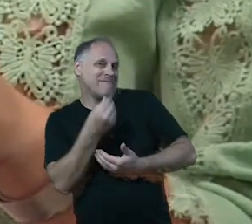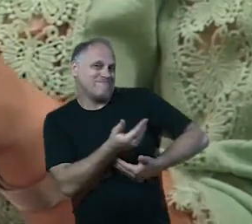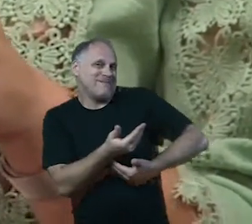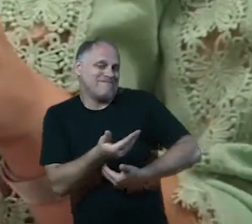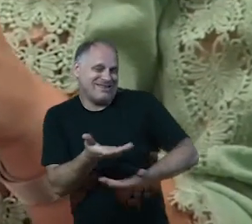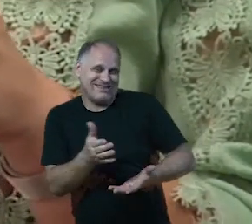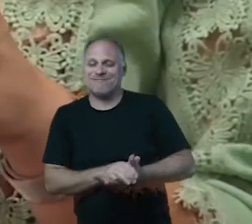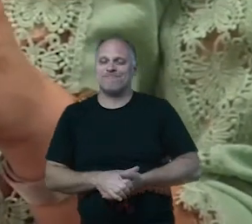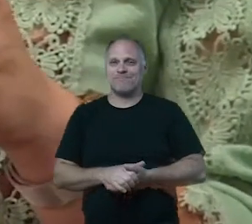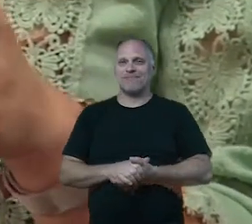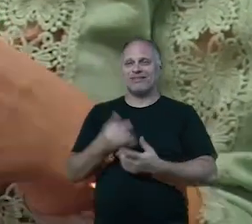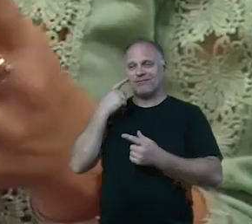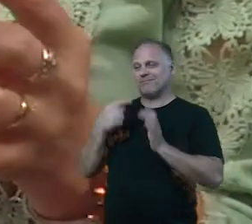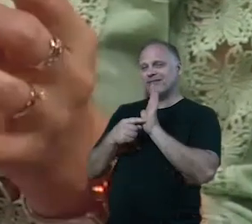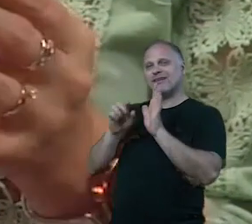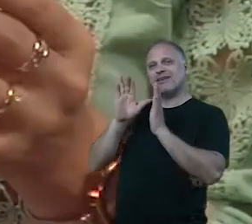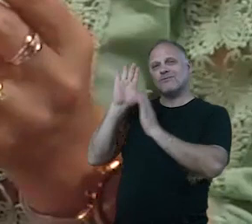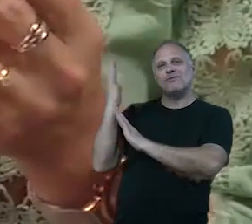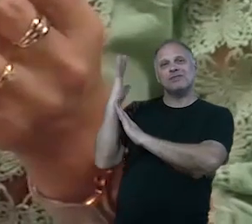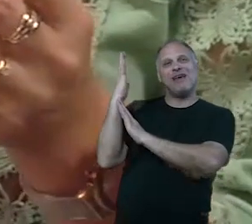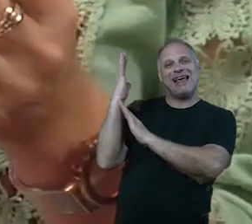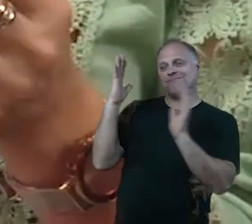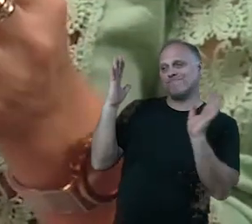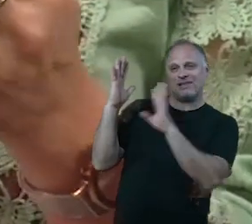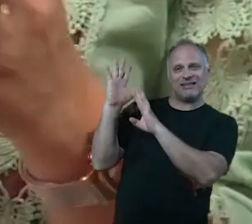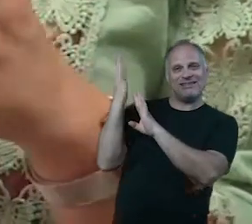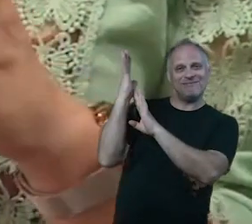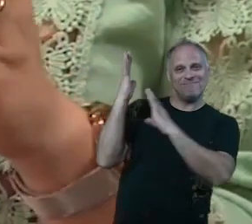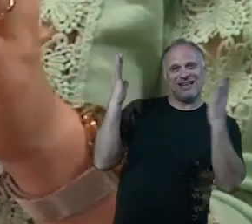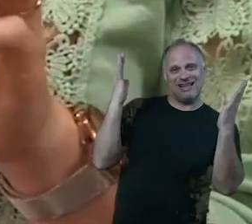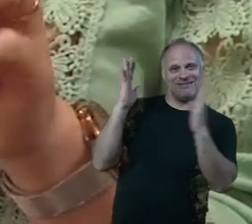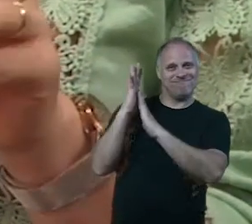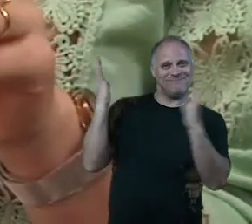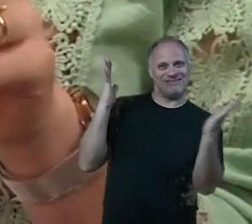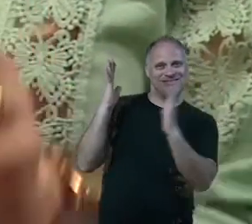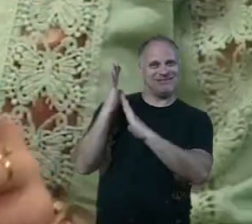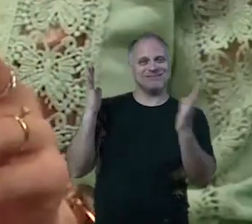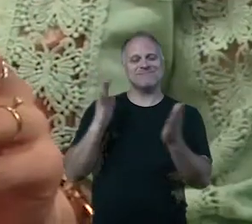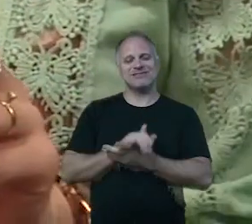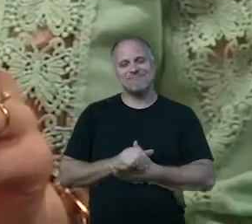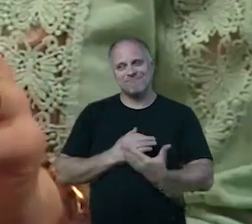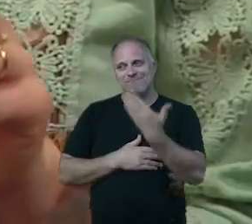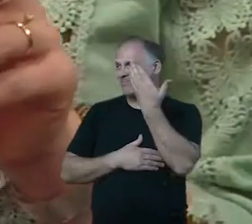Tá espelhado o retorno aqui, eu que tô me atrapalhando na hora de passar. Ao contrário. Olha que amor.